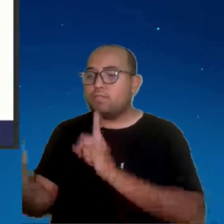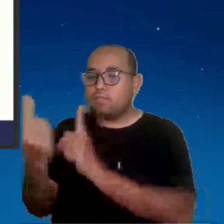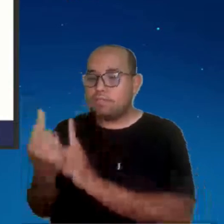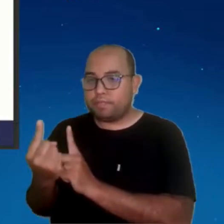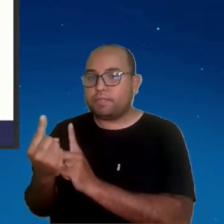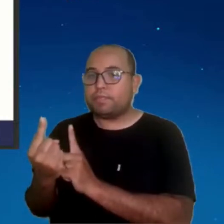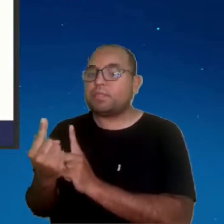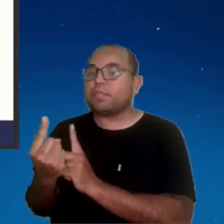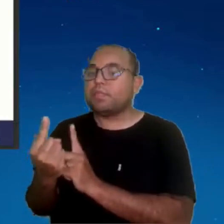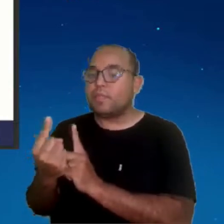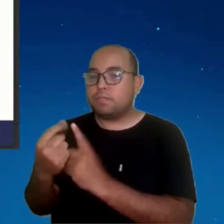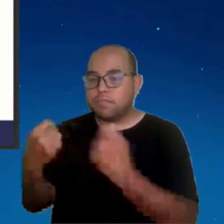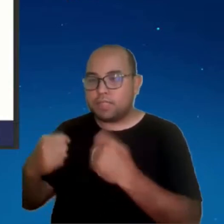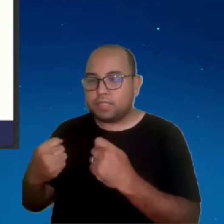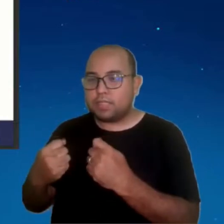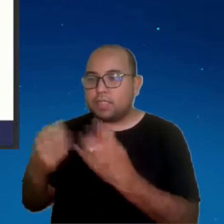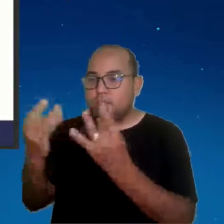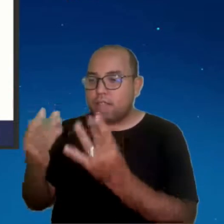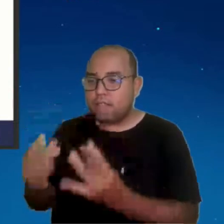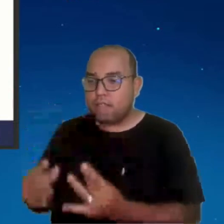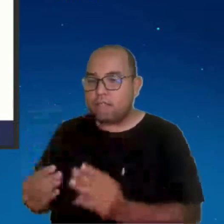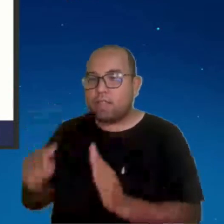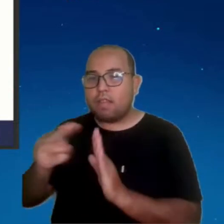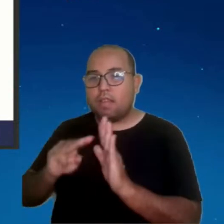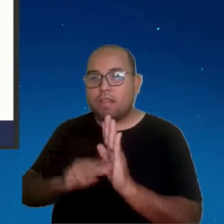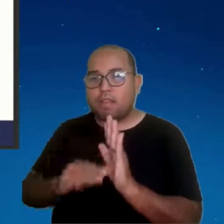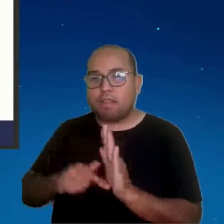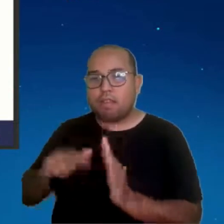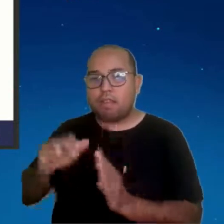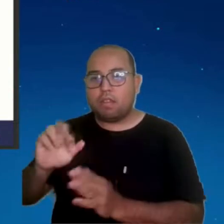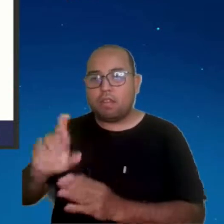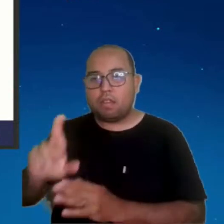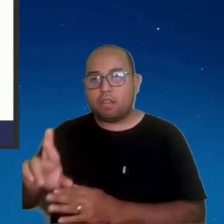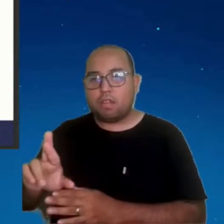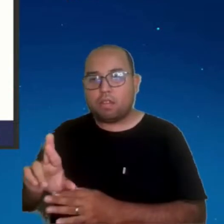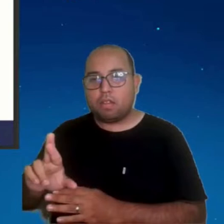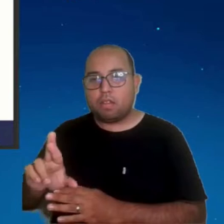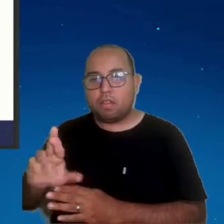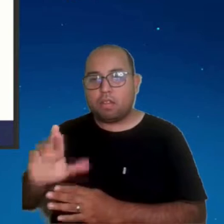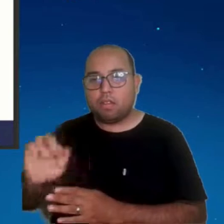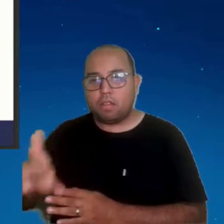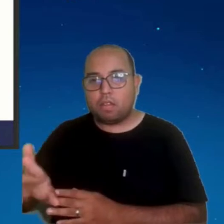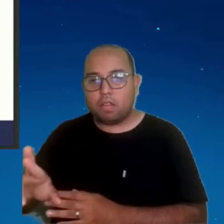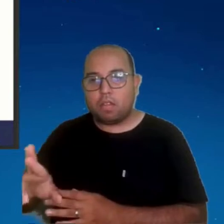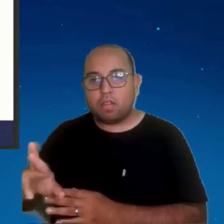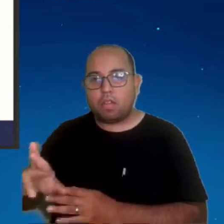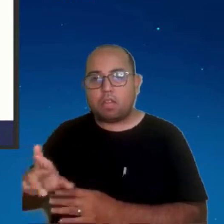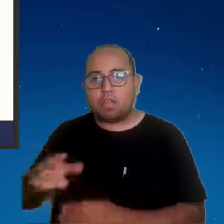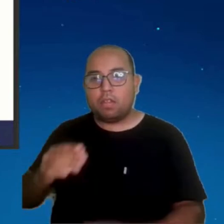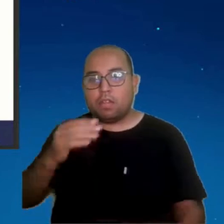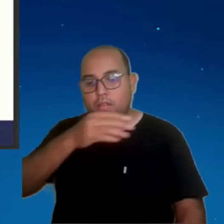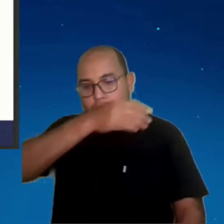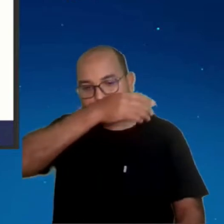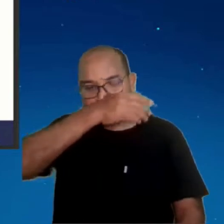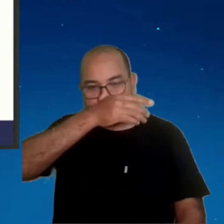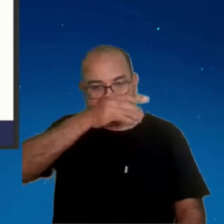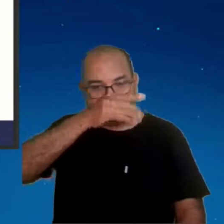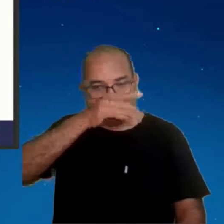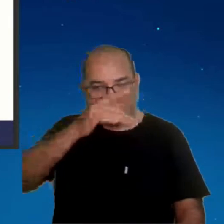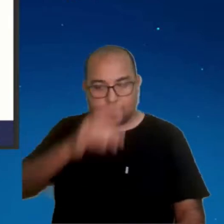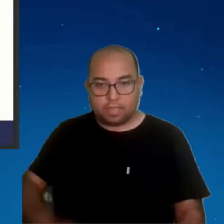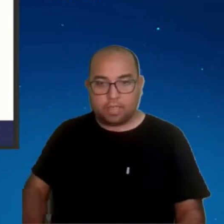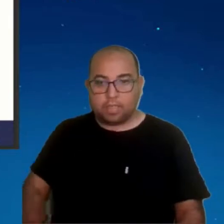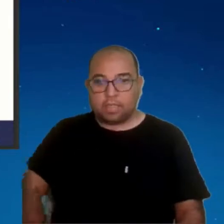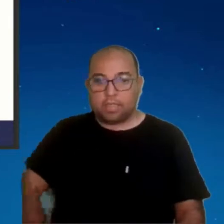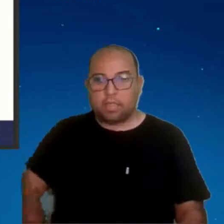muito consistentes. Usem o método CAR, usem testes. Para usar testes, Marisa, eu tenho que ter uma psicóloga. É verdade, eu tenho